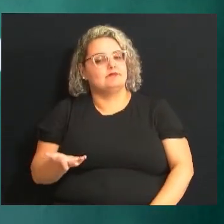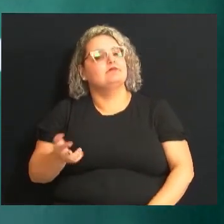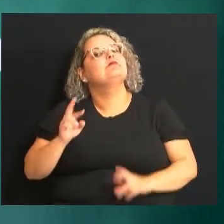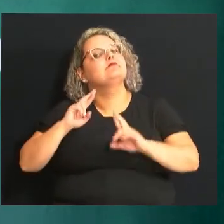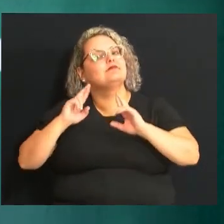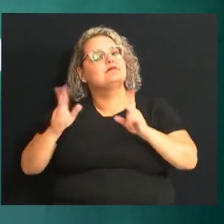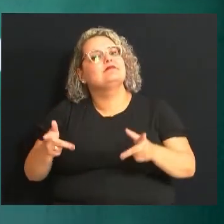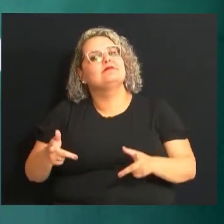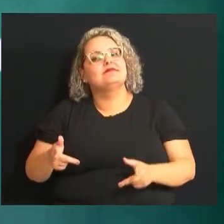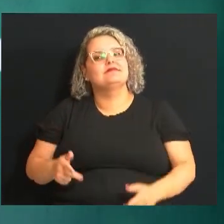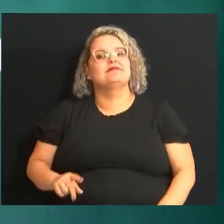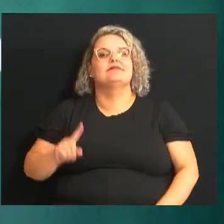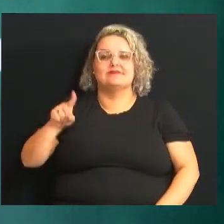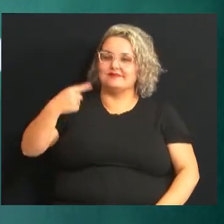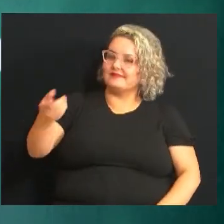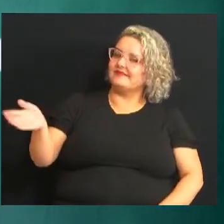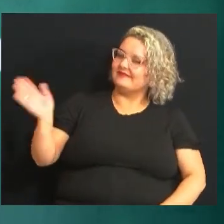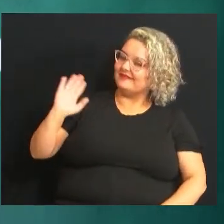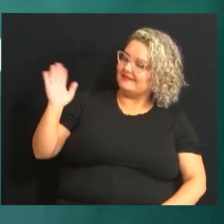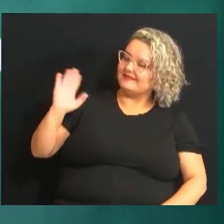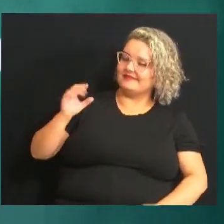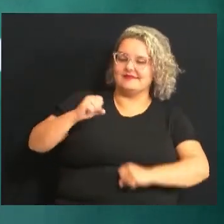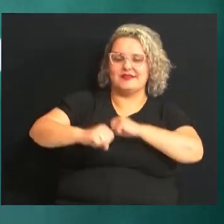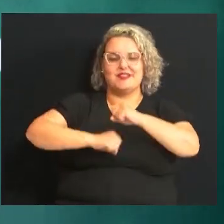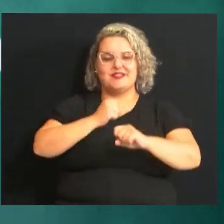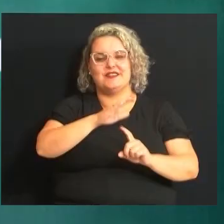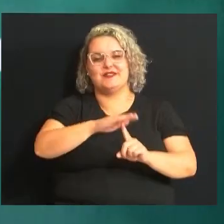e valorizar também os empreendedores que estão